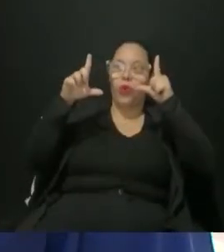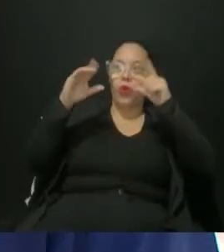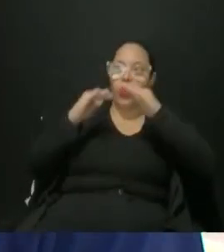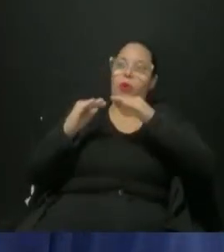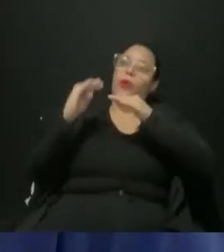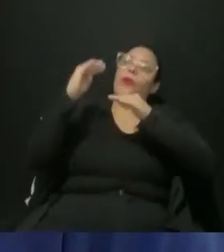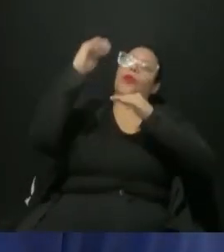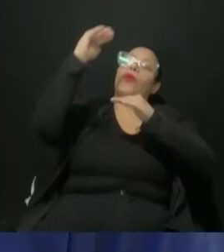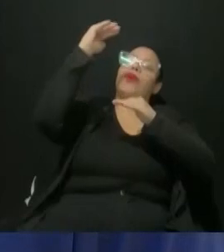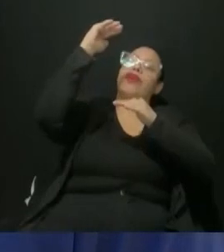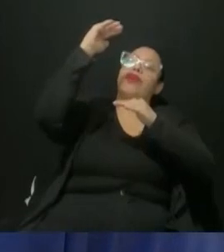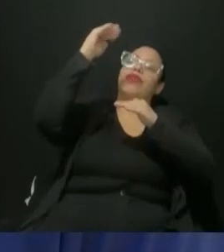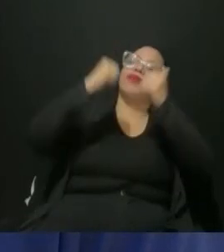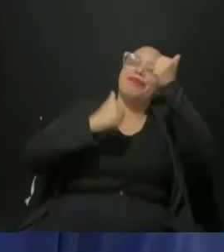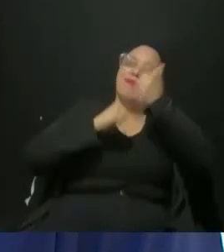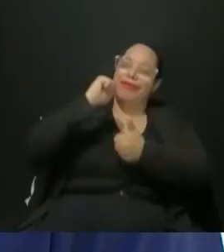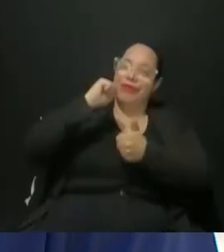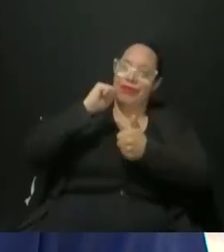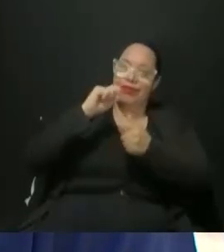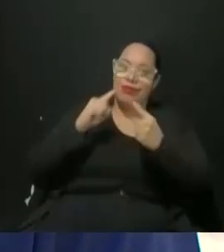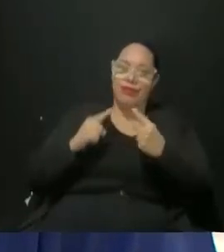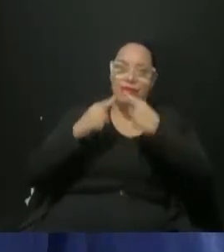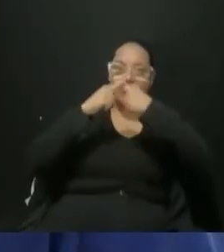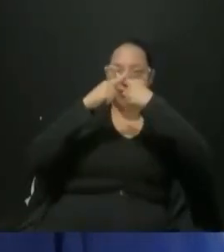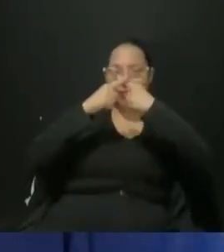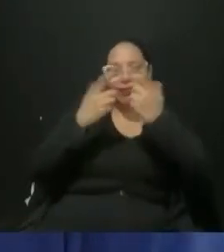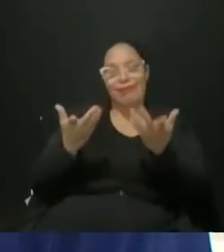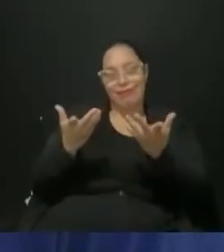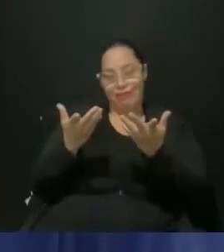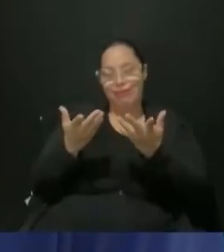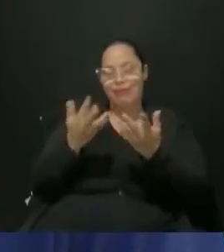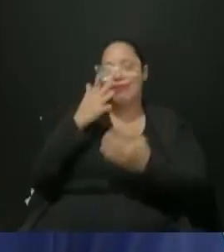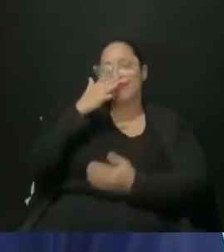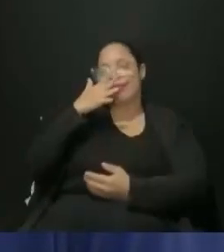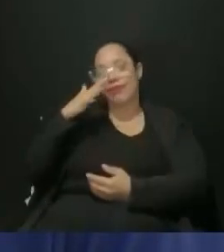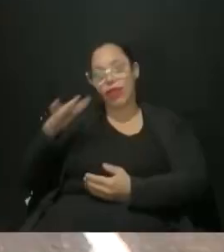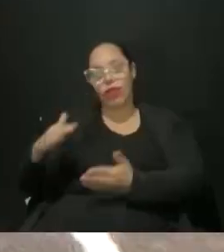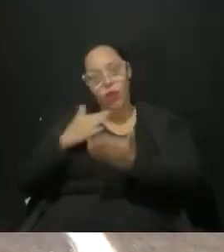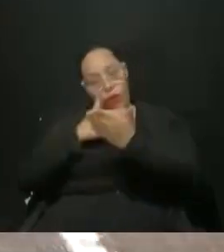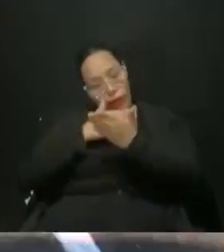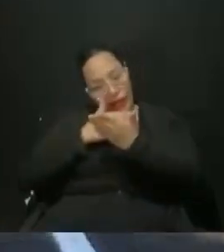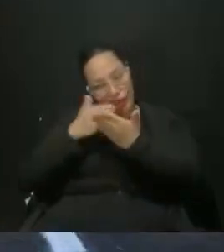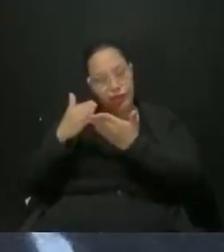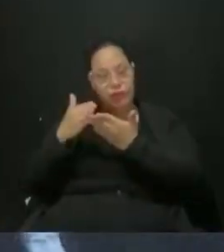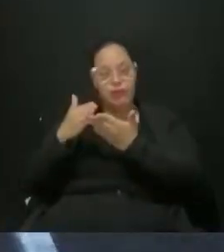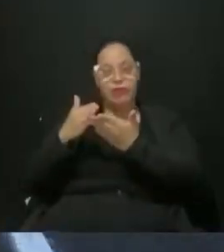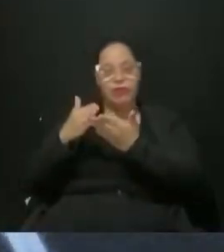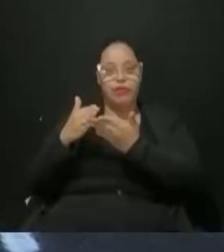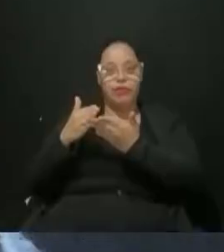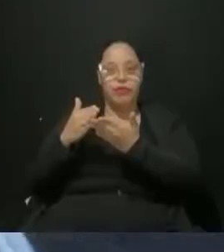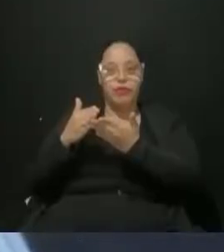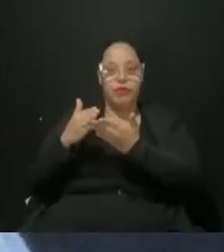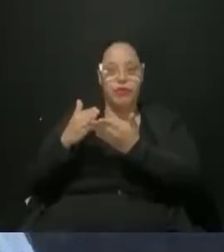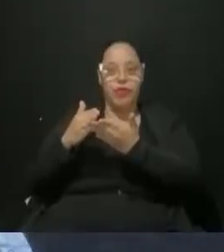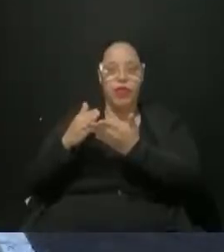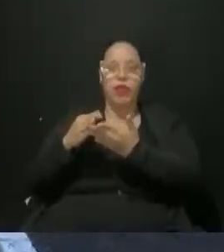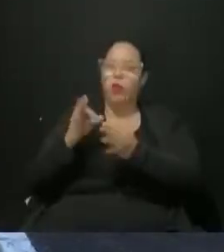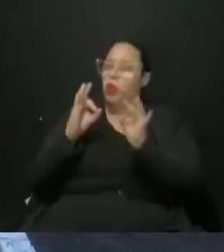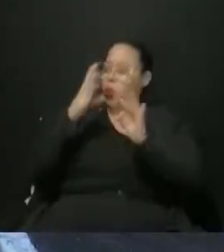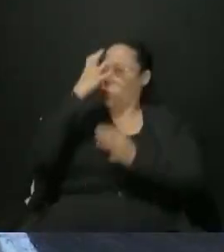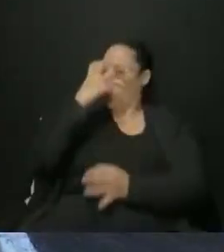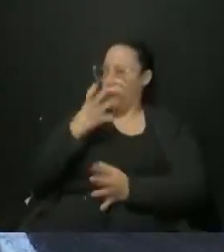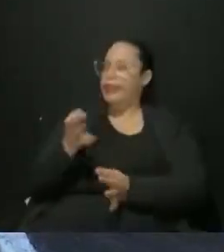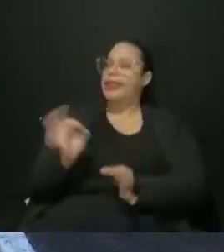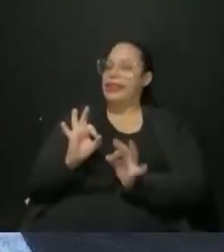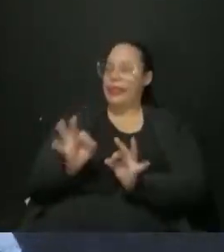tiver um destaque a gente consegue alavancar essa criança para pras competições esportivas que as crianças Elas começam a a levar